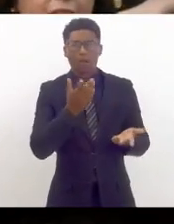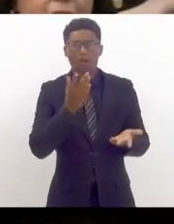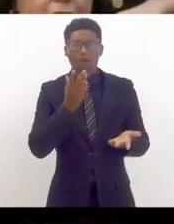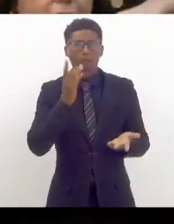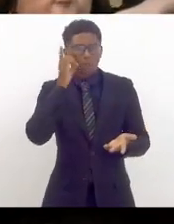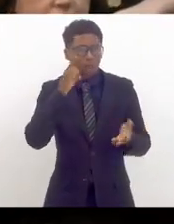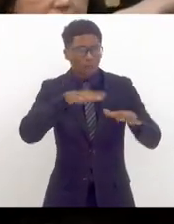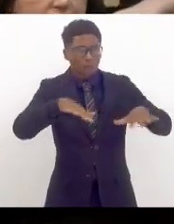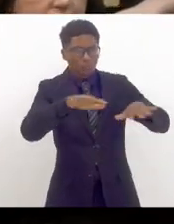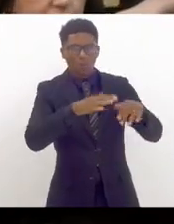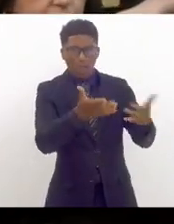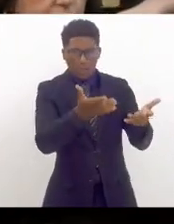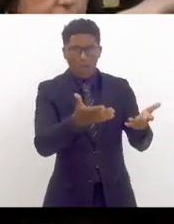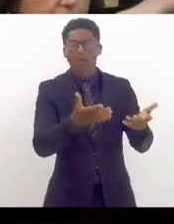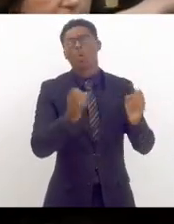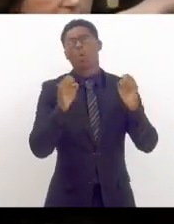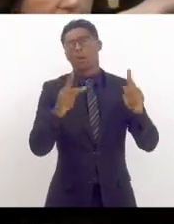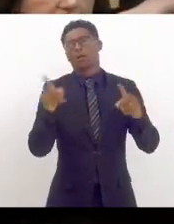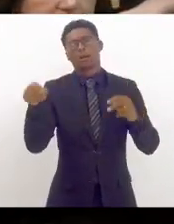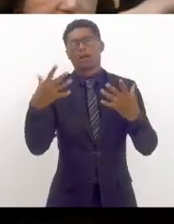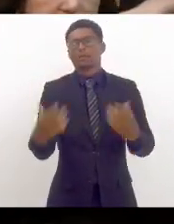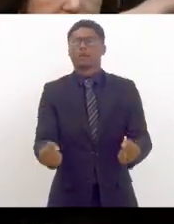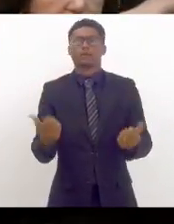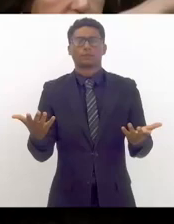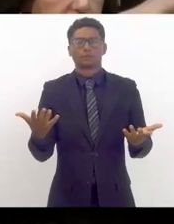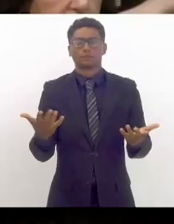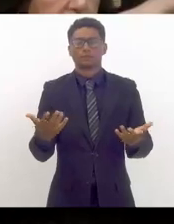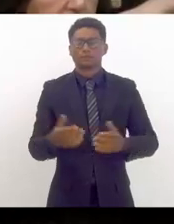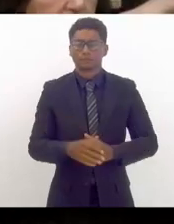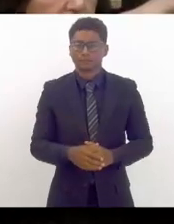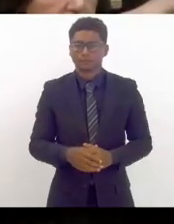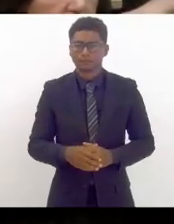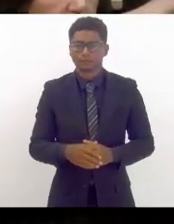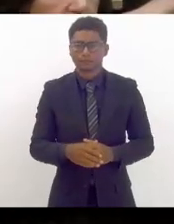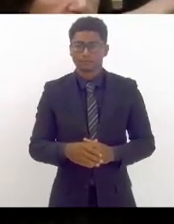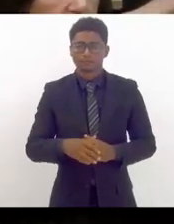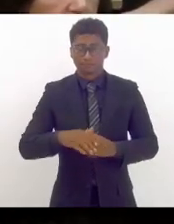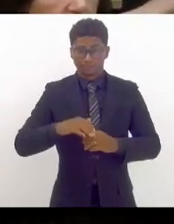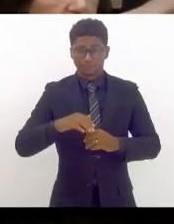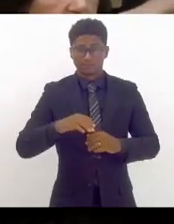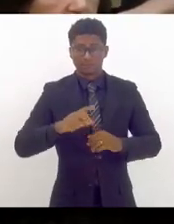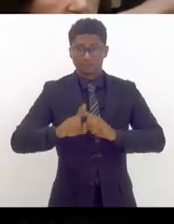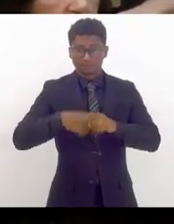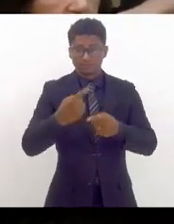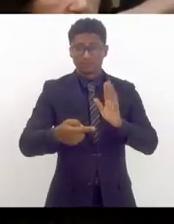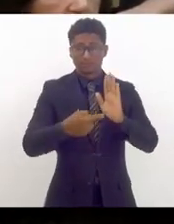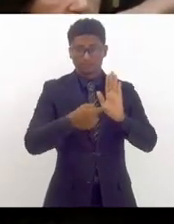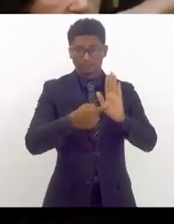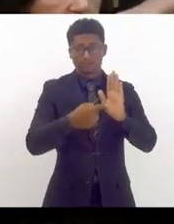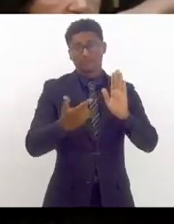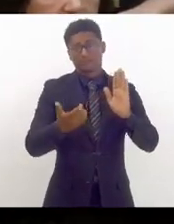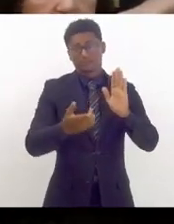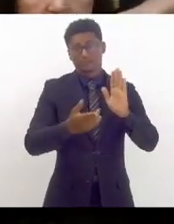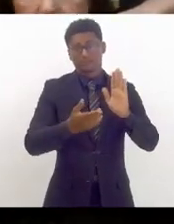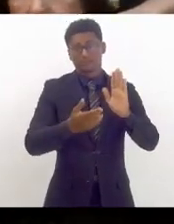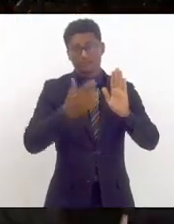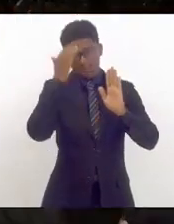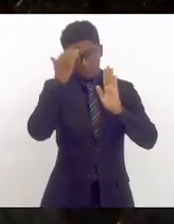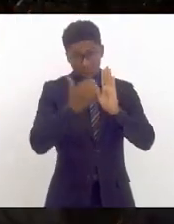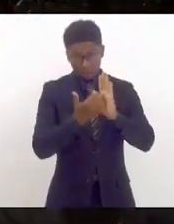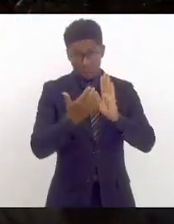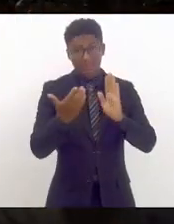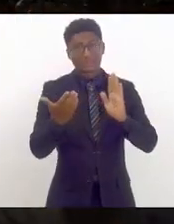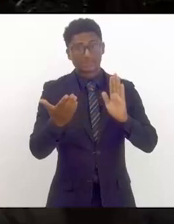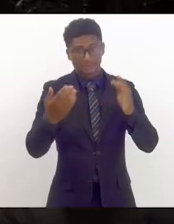fazer cumprir as leis que nós aprovamos aqui. Mas isso, amigos do Ministério Público da Justiça, é um